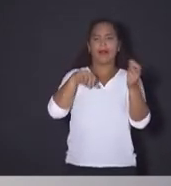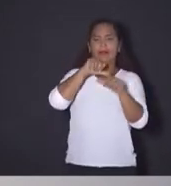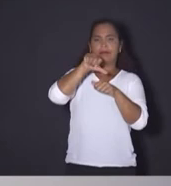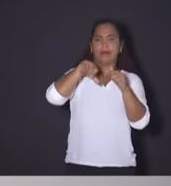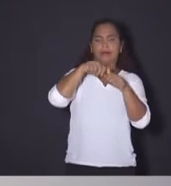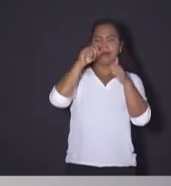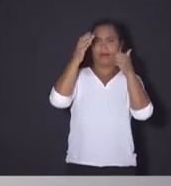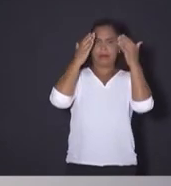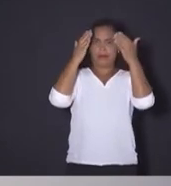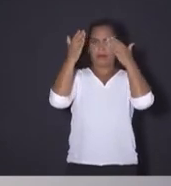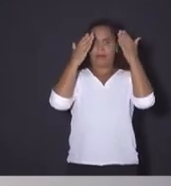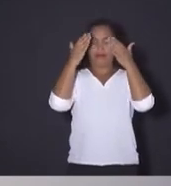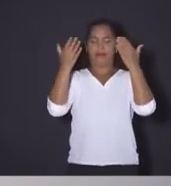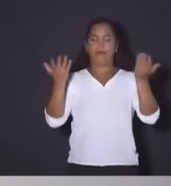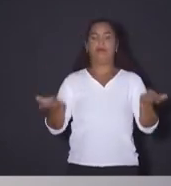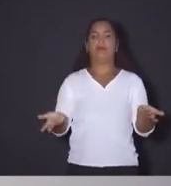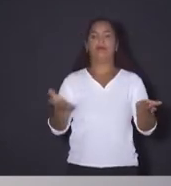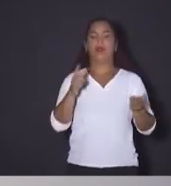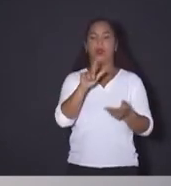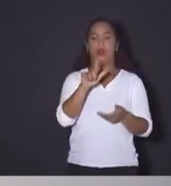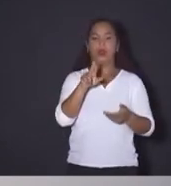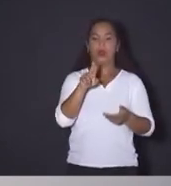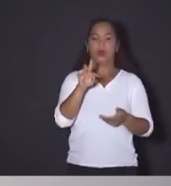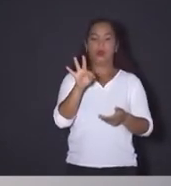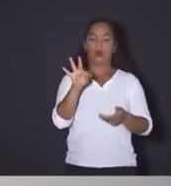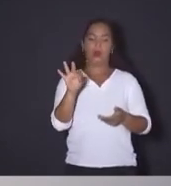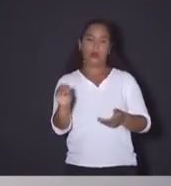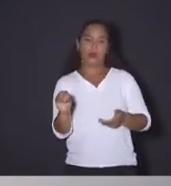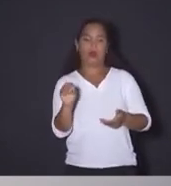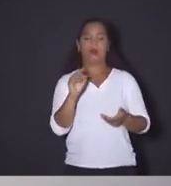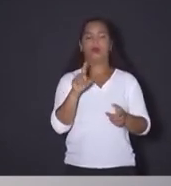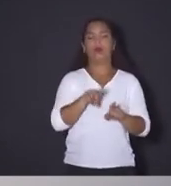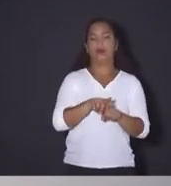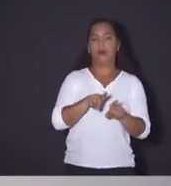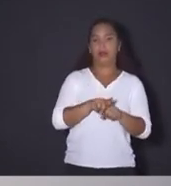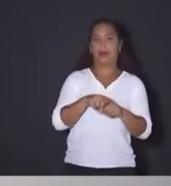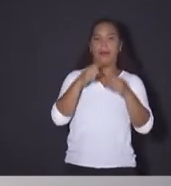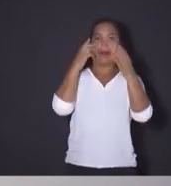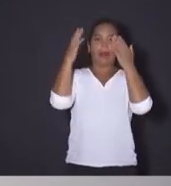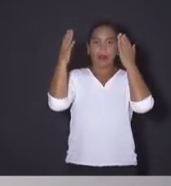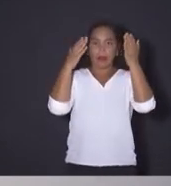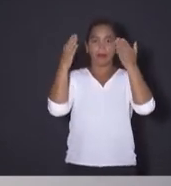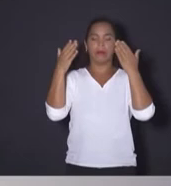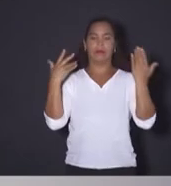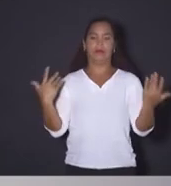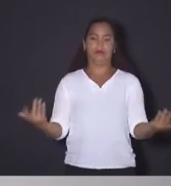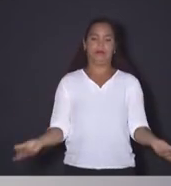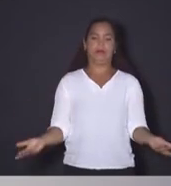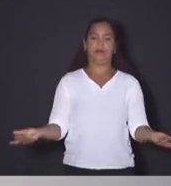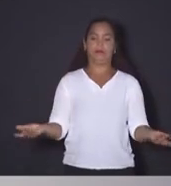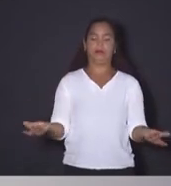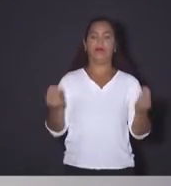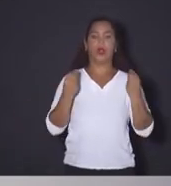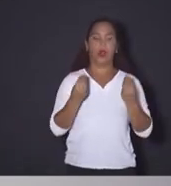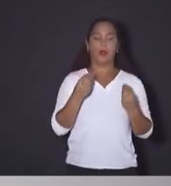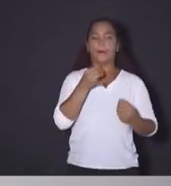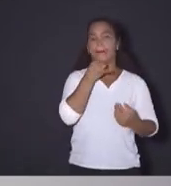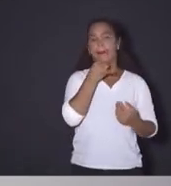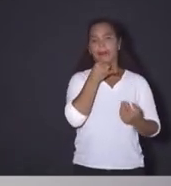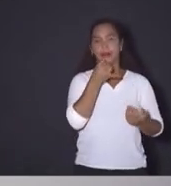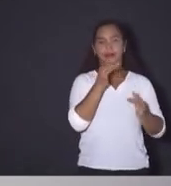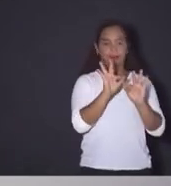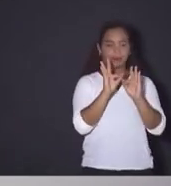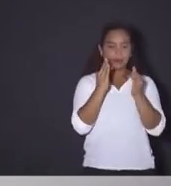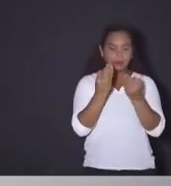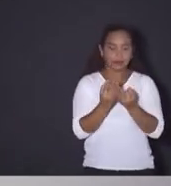considerar também o luto depois de duas semanas como um transtorno psiquiátrico em consegue superar a dor da perda de uma pessoa querida